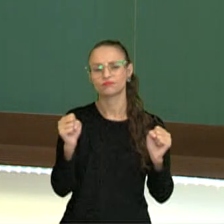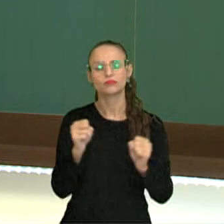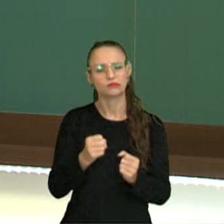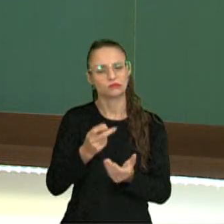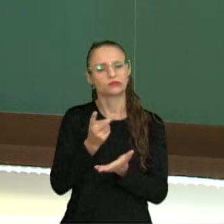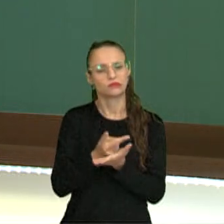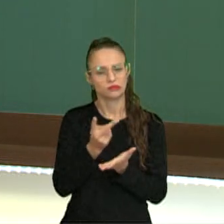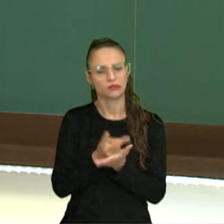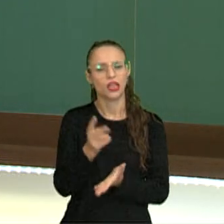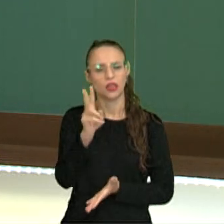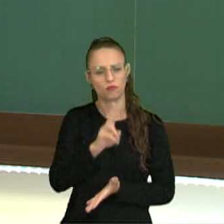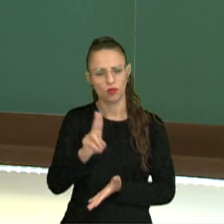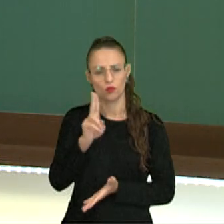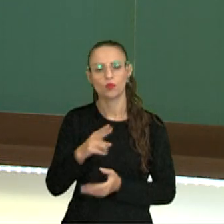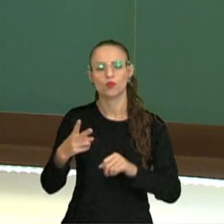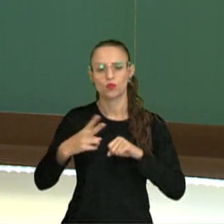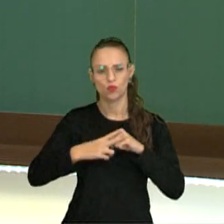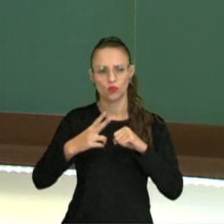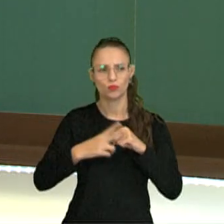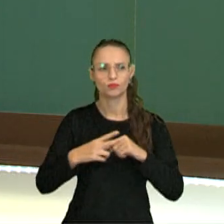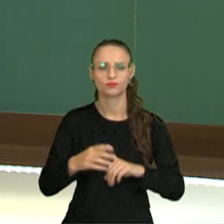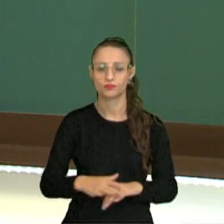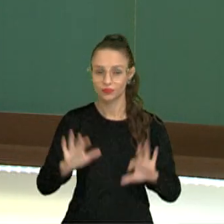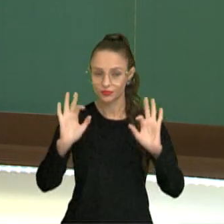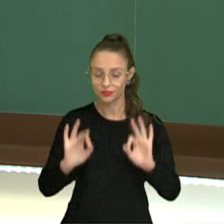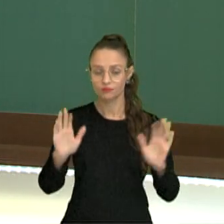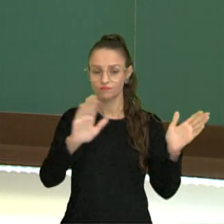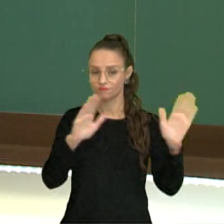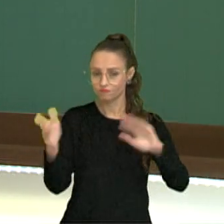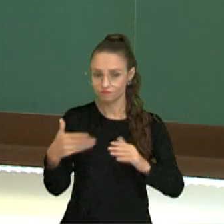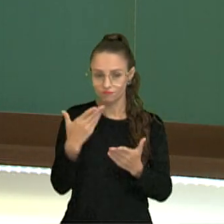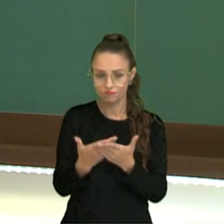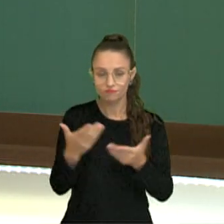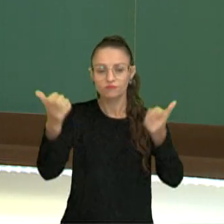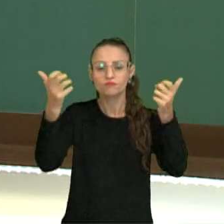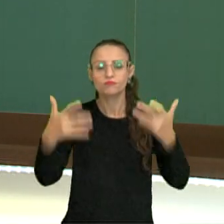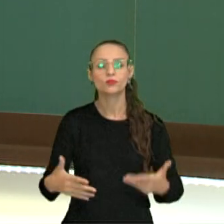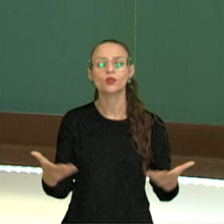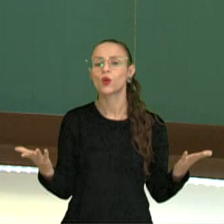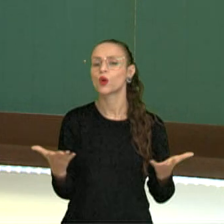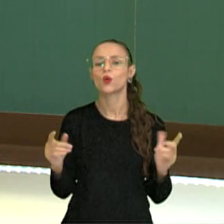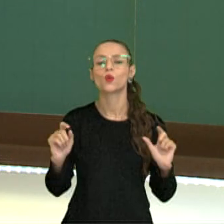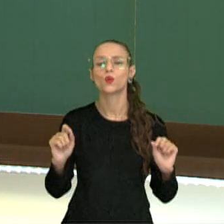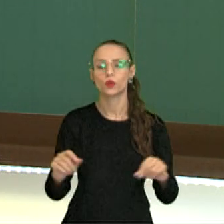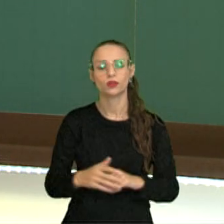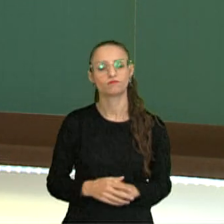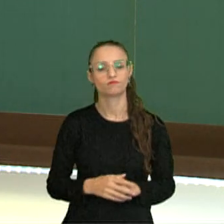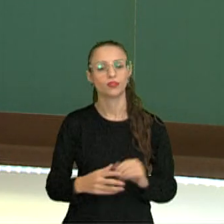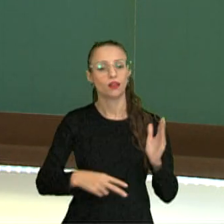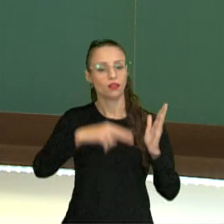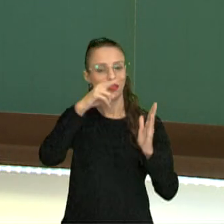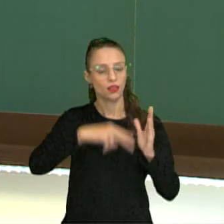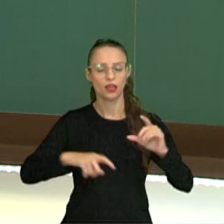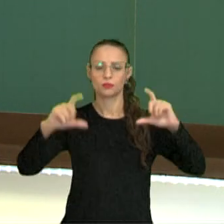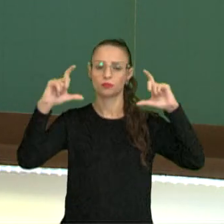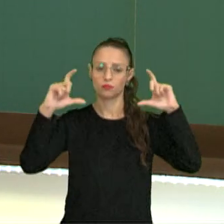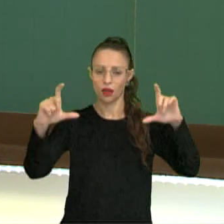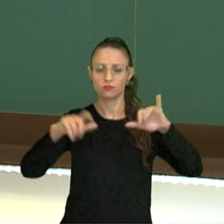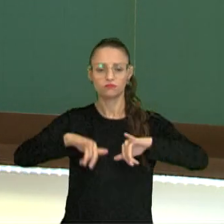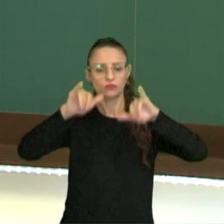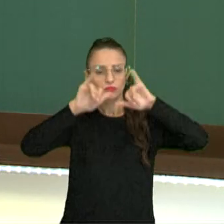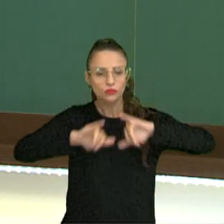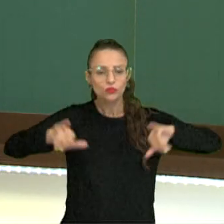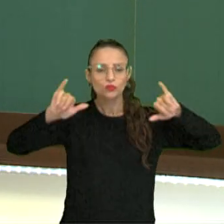nossos vocabulários. Certo? E na aula de hoje, pessoal, o que nós fizemos? Lemos então o trecho de uma